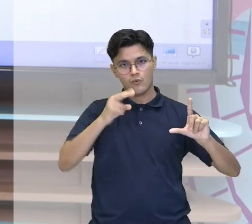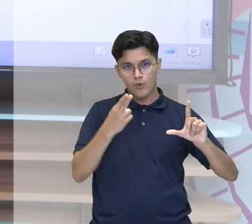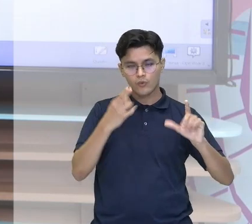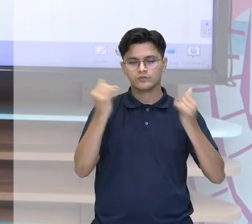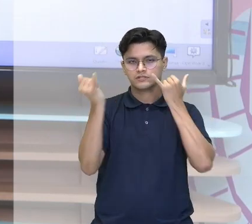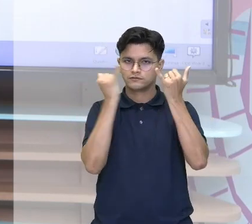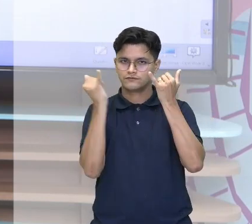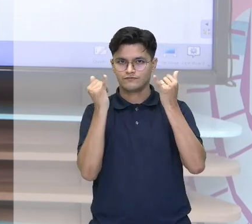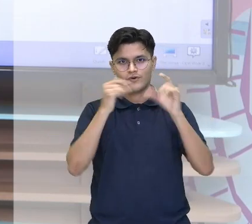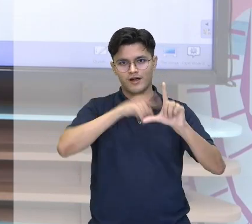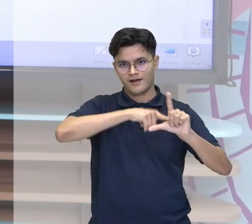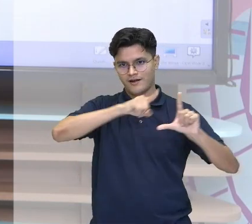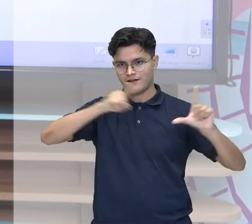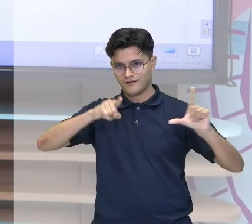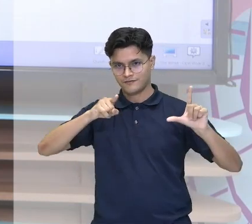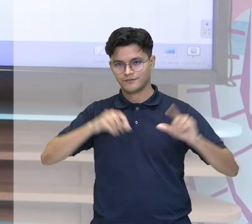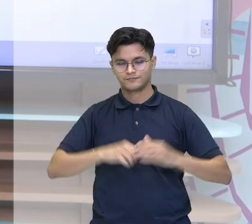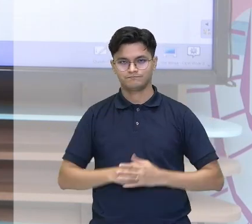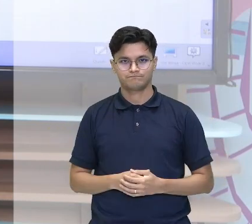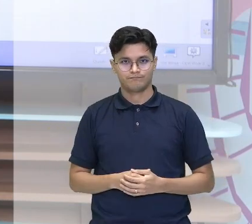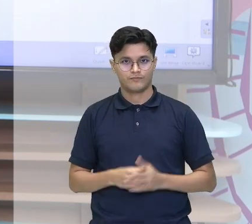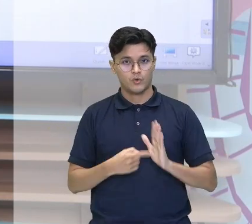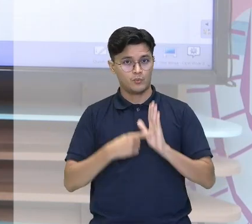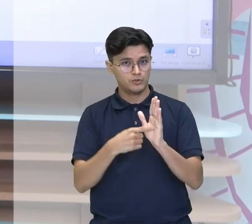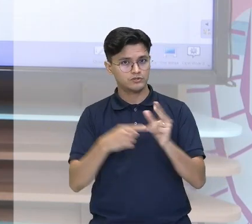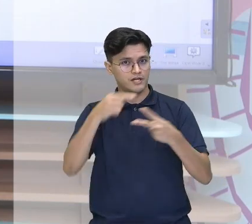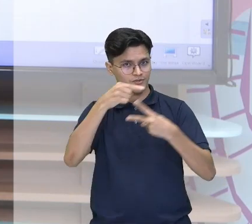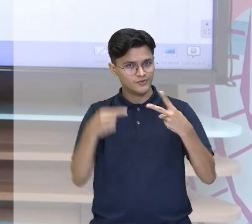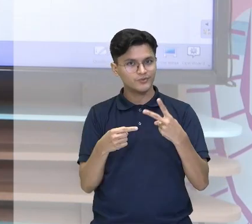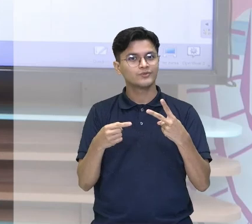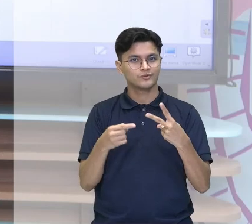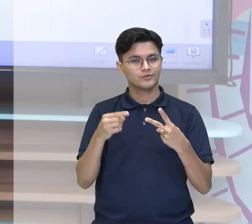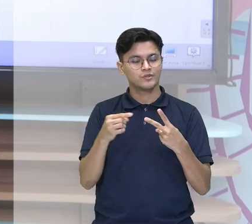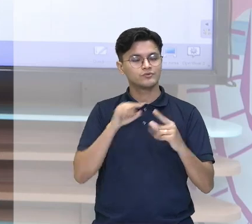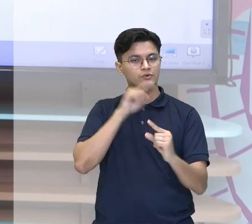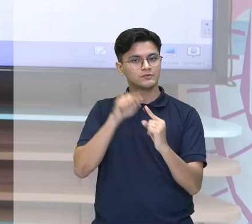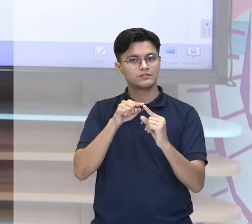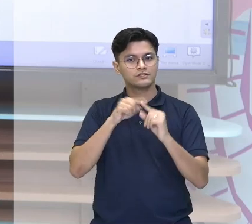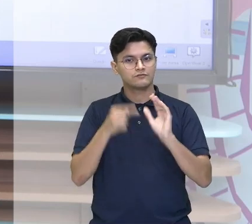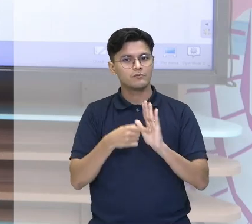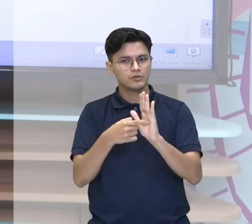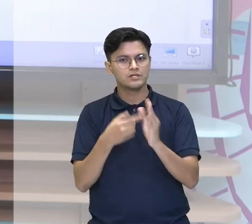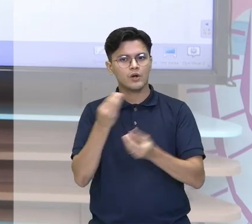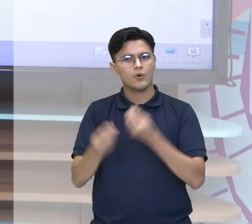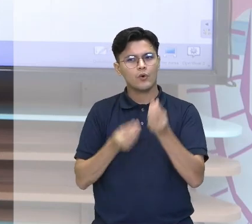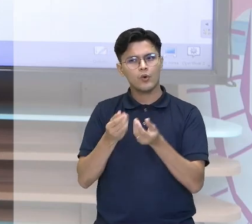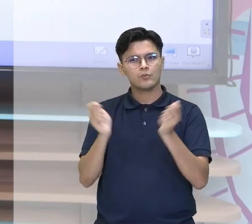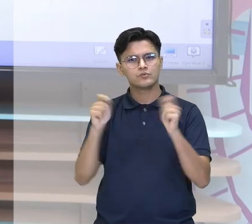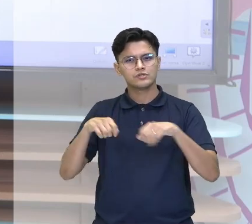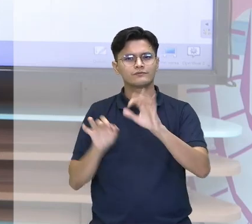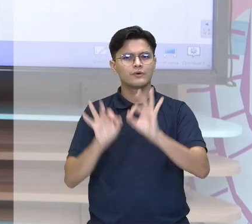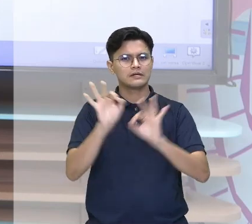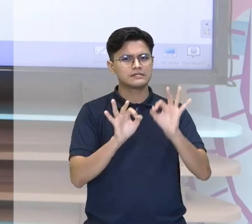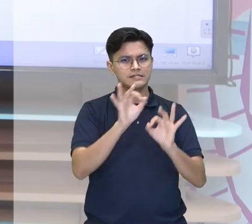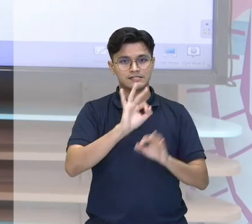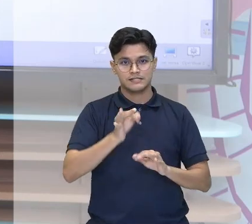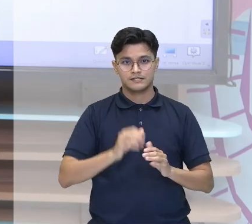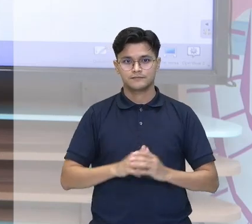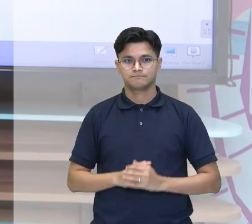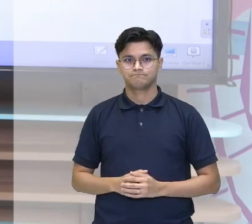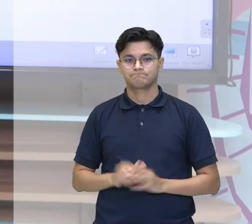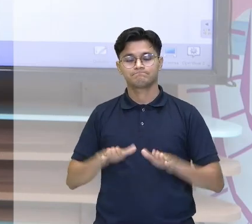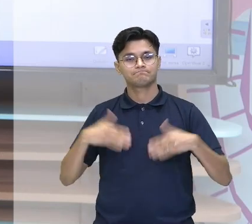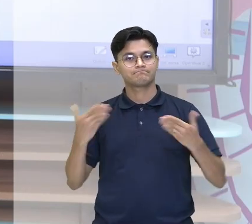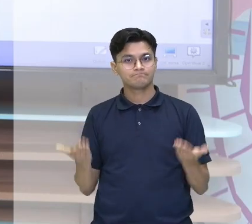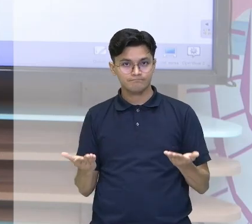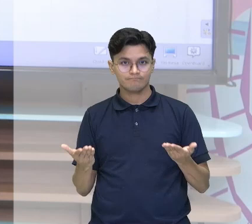gente observar essas temáticas que a gente pode abordar também aí presente nesses infográficos, tá bom? Então,